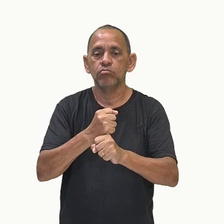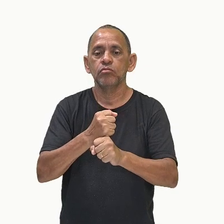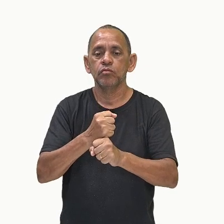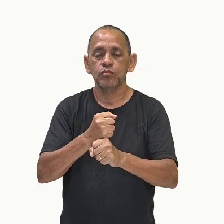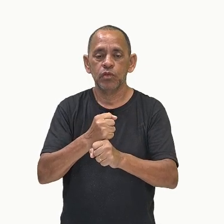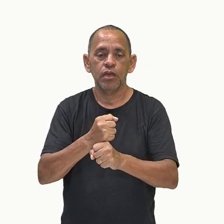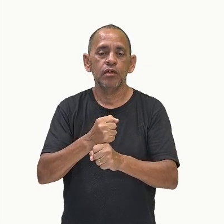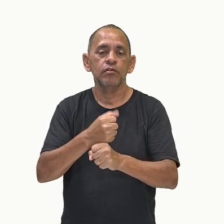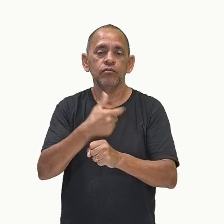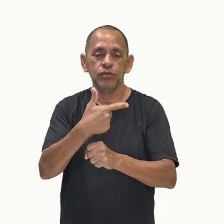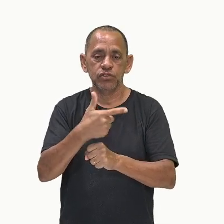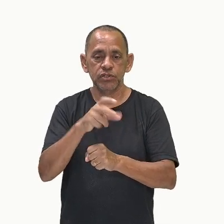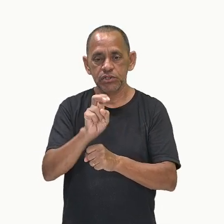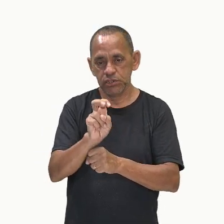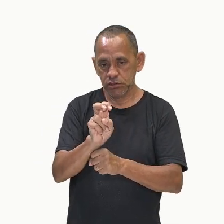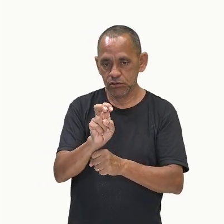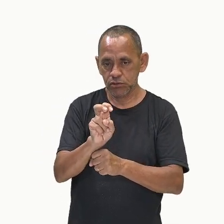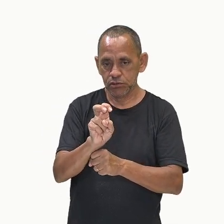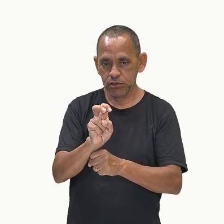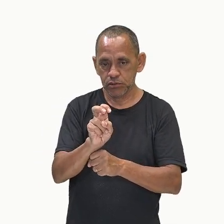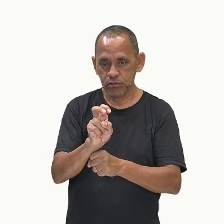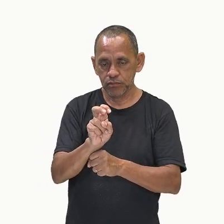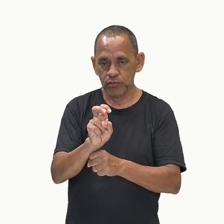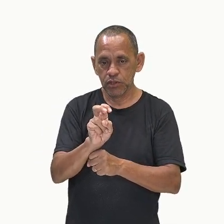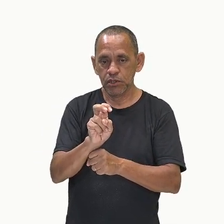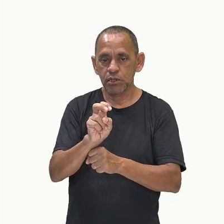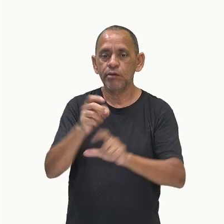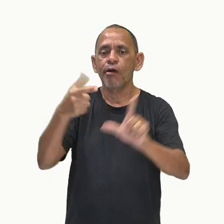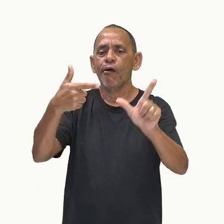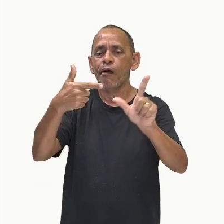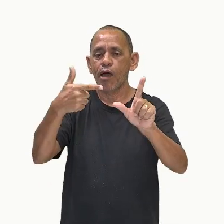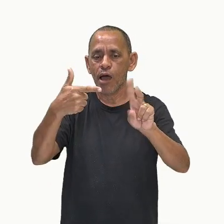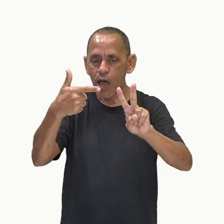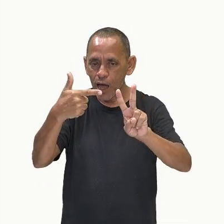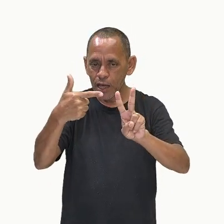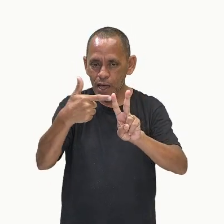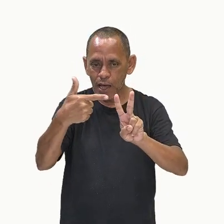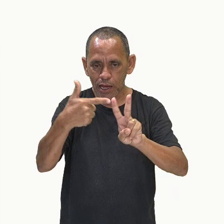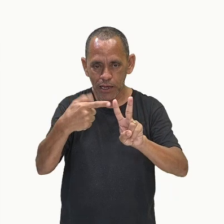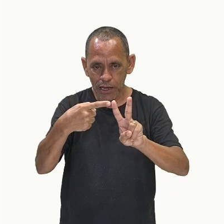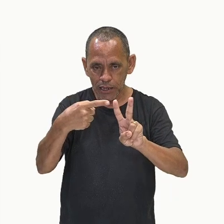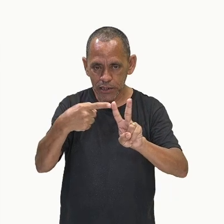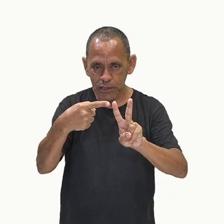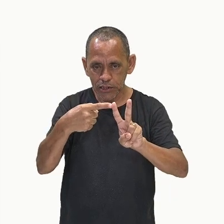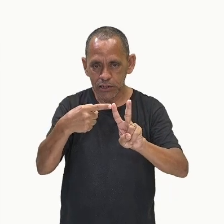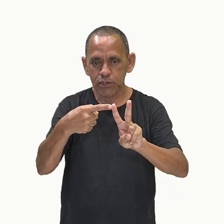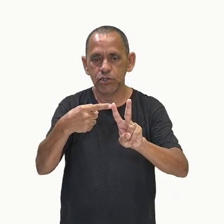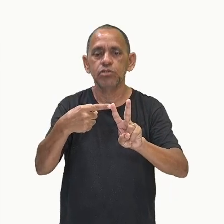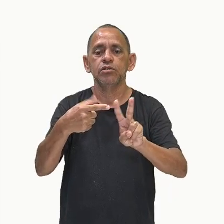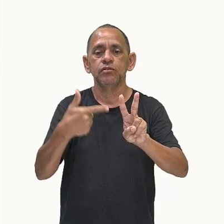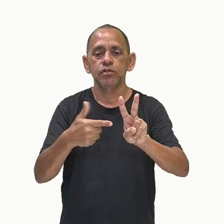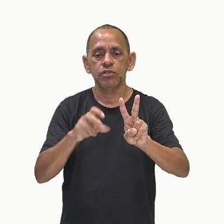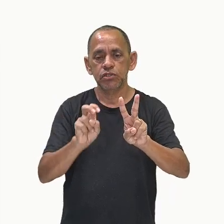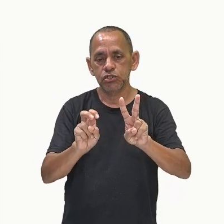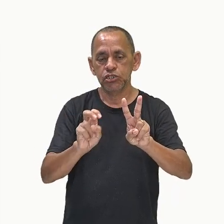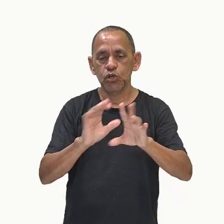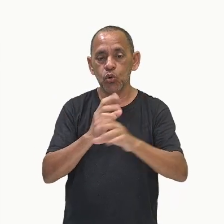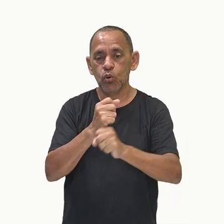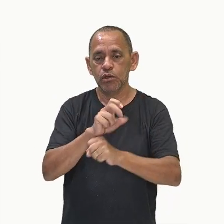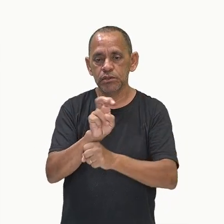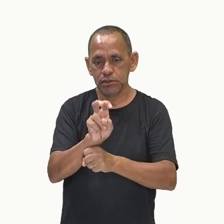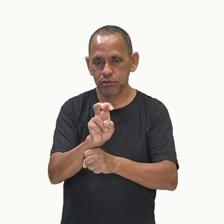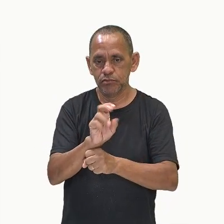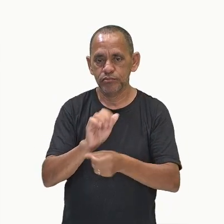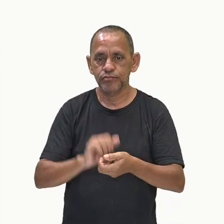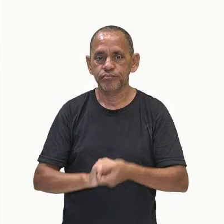mais 9 é igual a 25 e que raiz quadrada de 25 é igual a 5. Correto? O